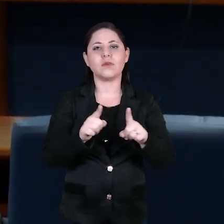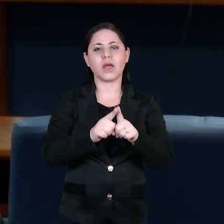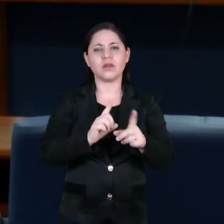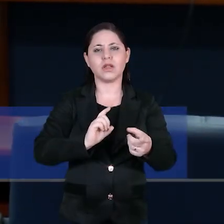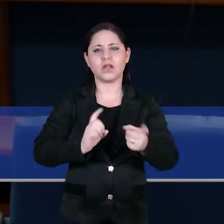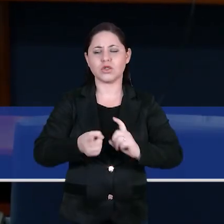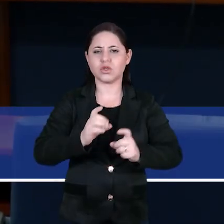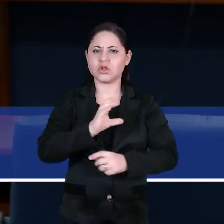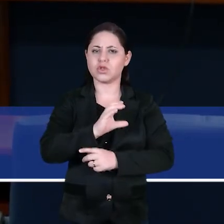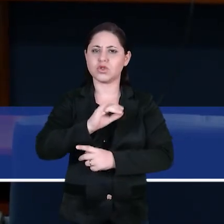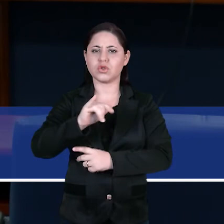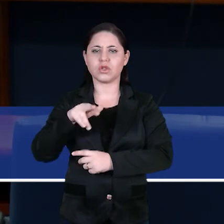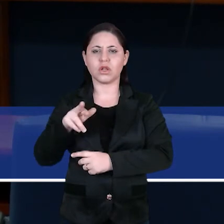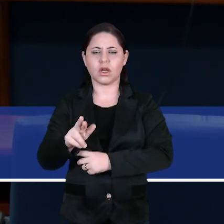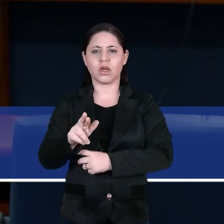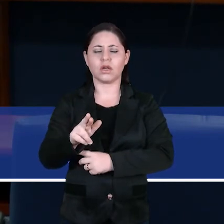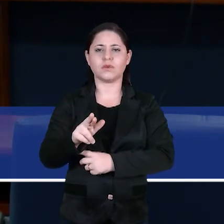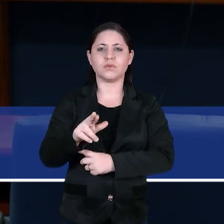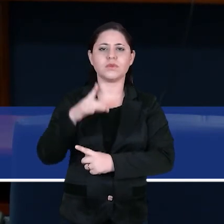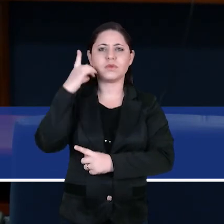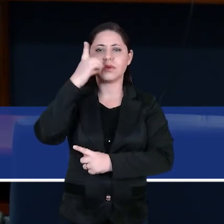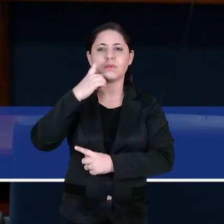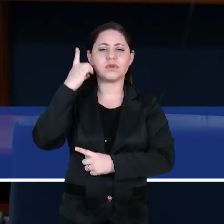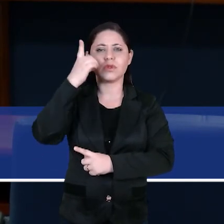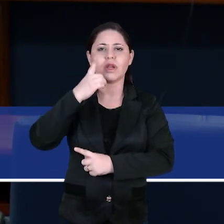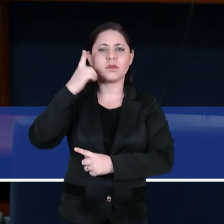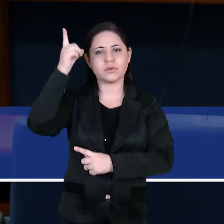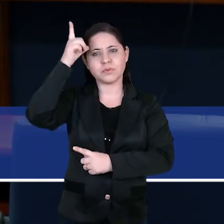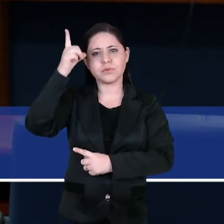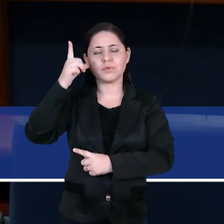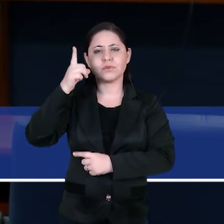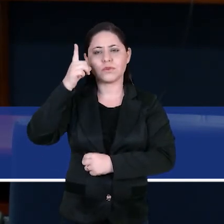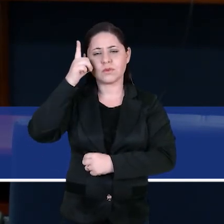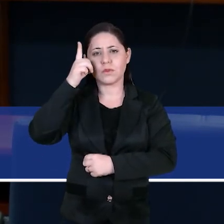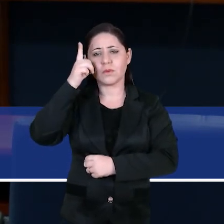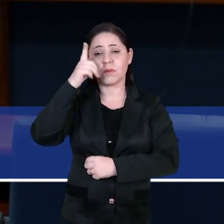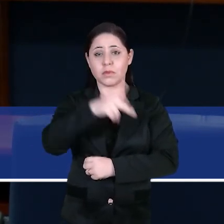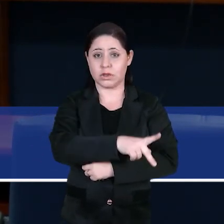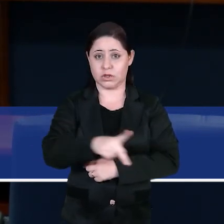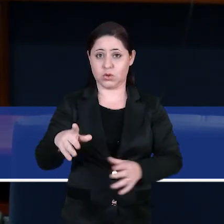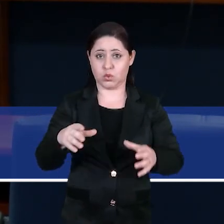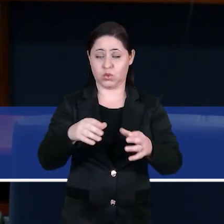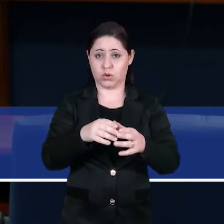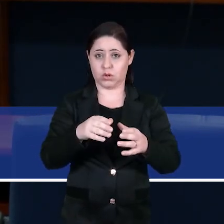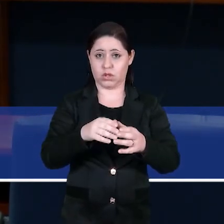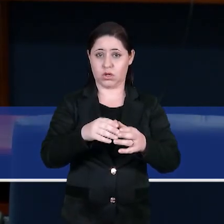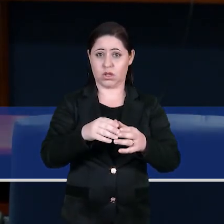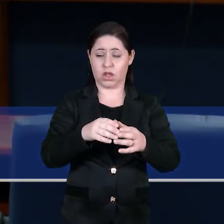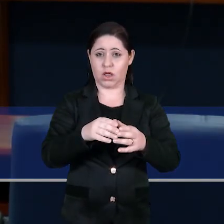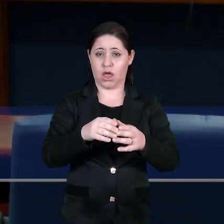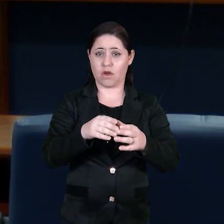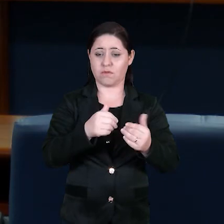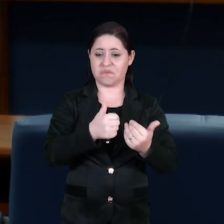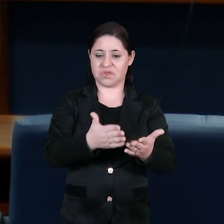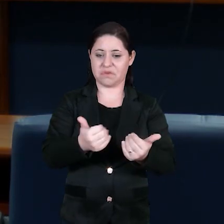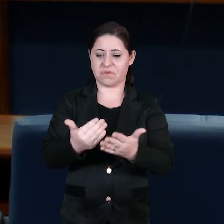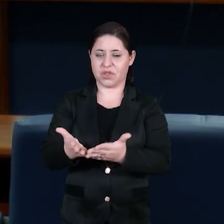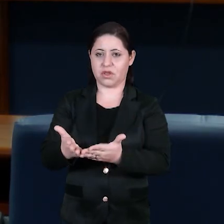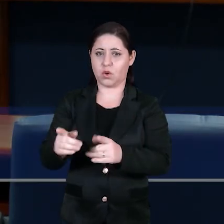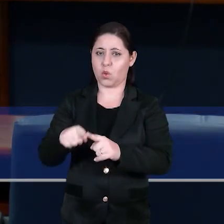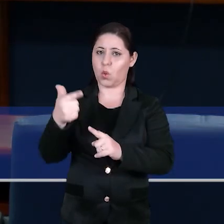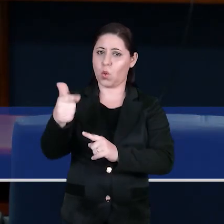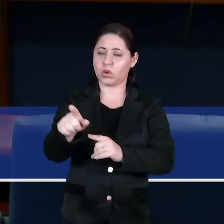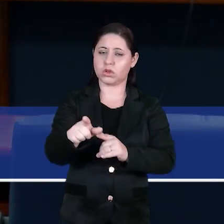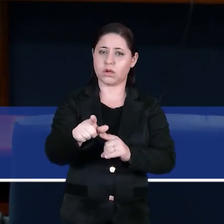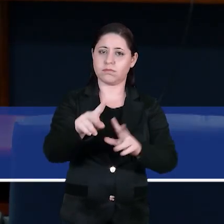Ainda durante a reunião da CCJR, o deputado Lídio Lopes, presidente da comissão, devolveu outras 2 matérias